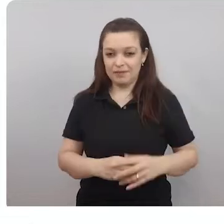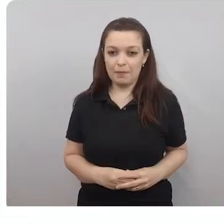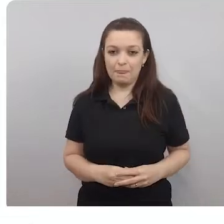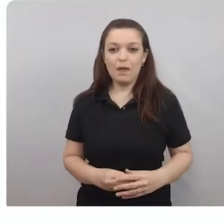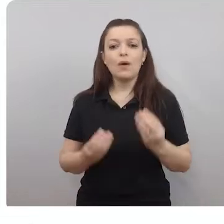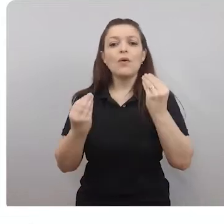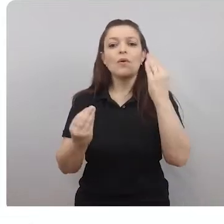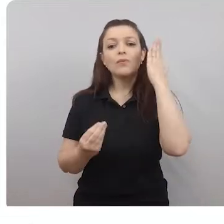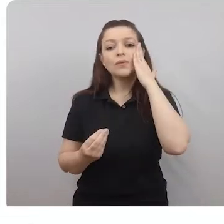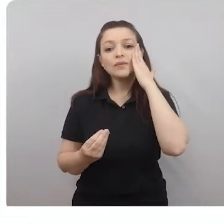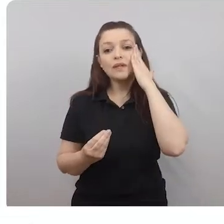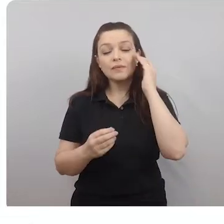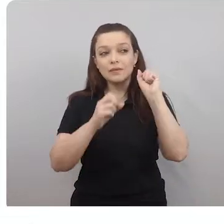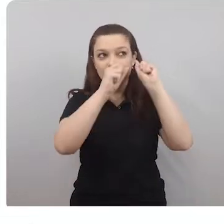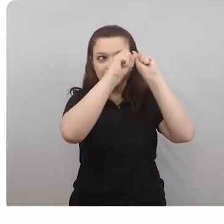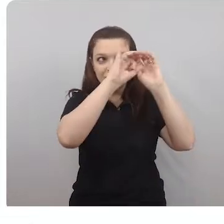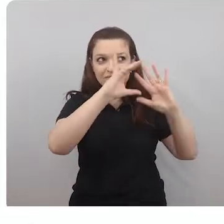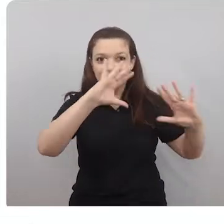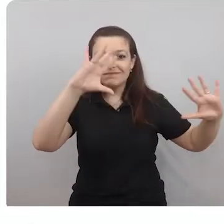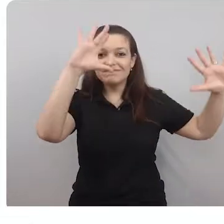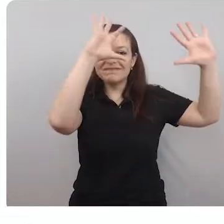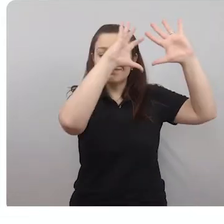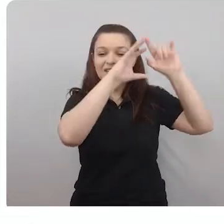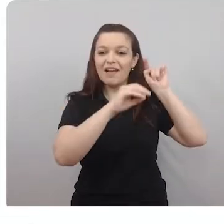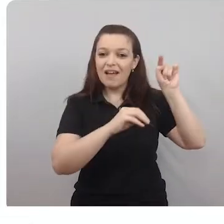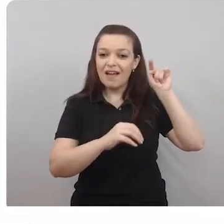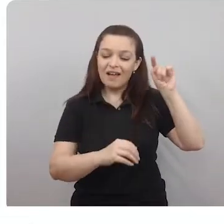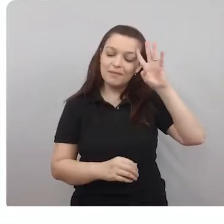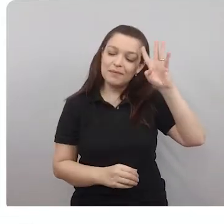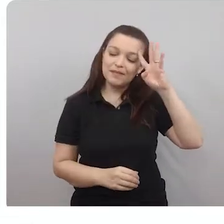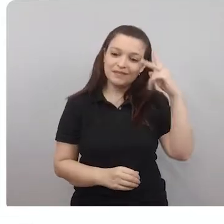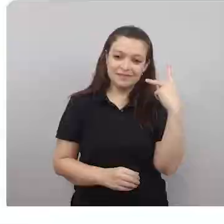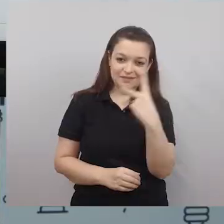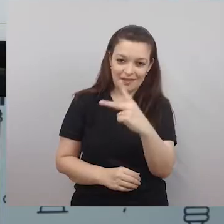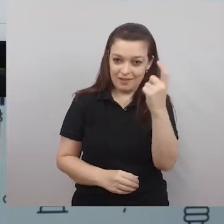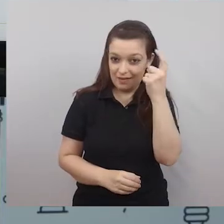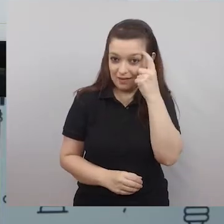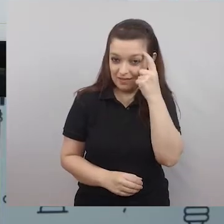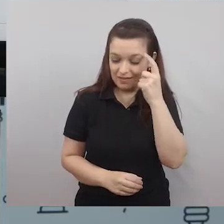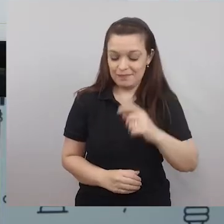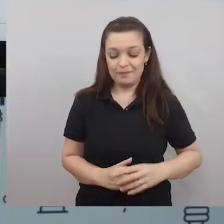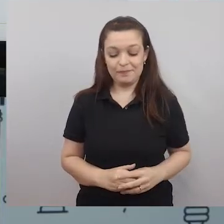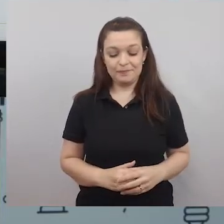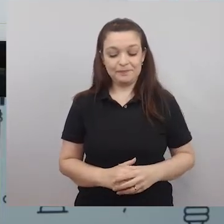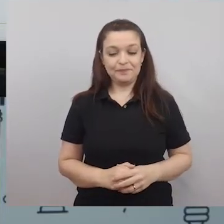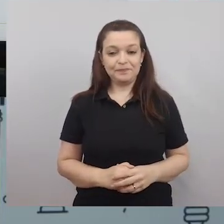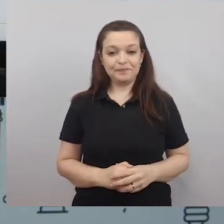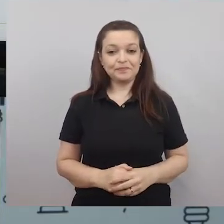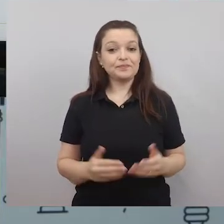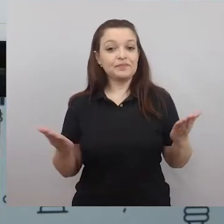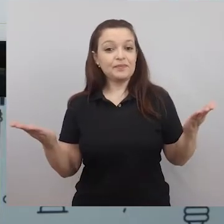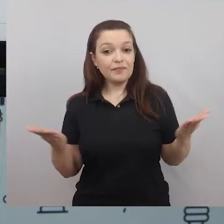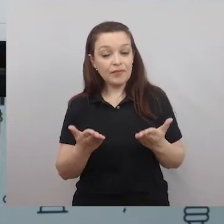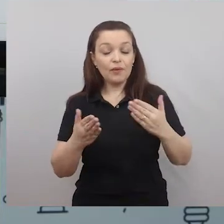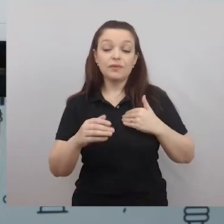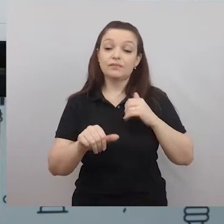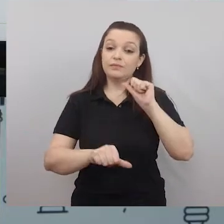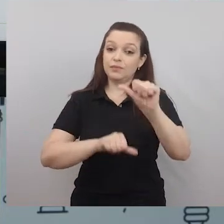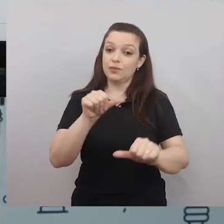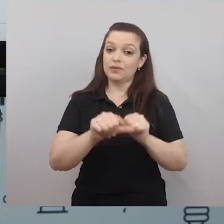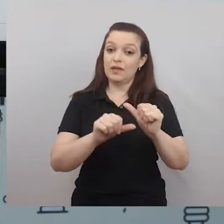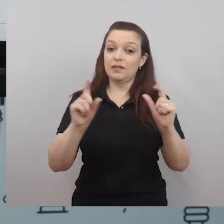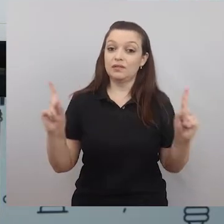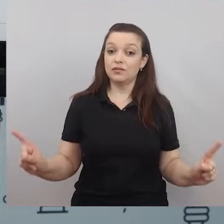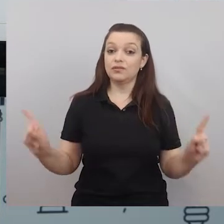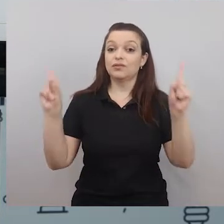morangos. Por que que a gente sabe? Porque está aparecendo ali a imagem, certo? Agora nós vamos